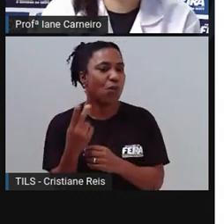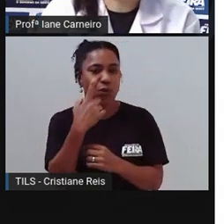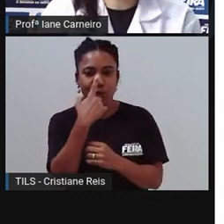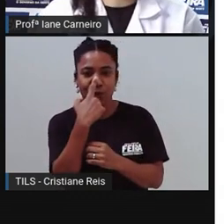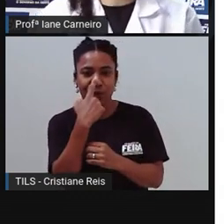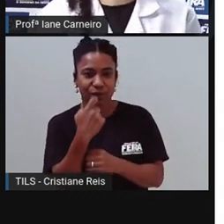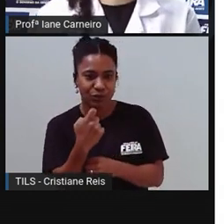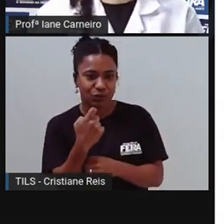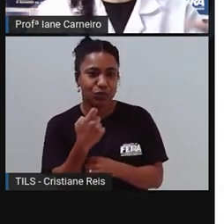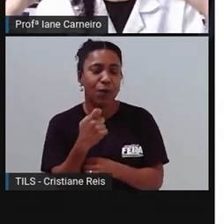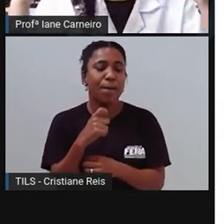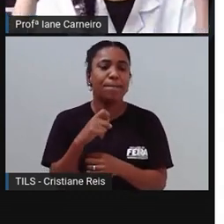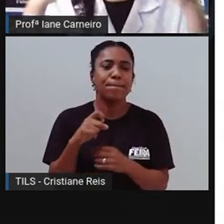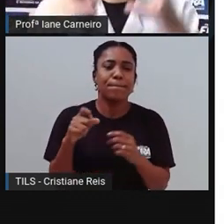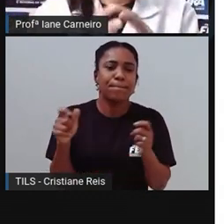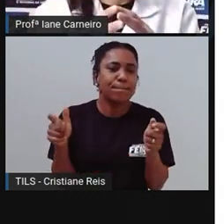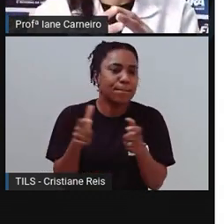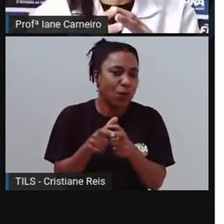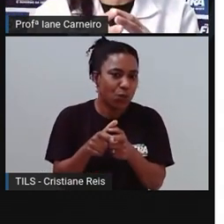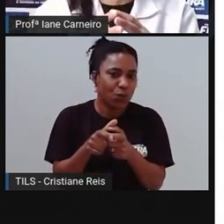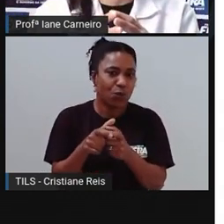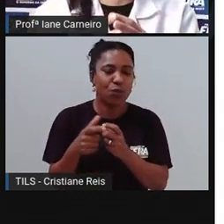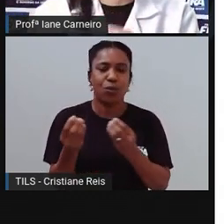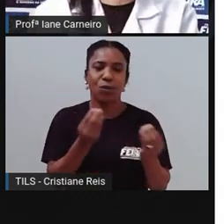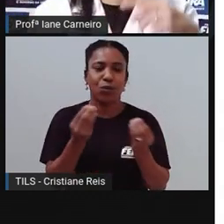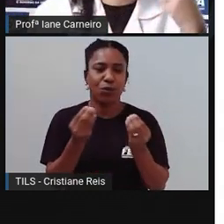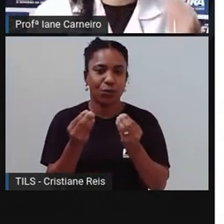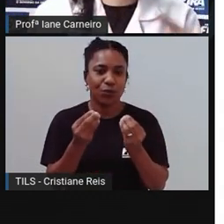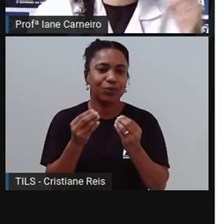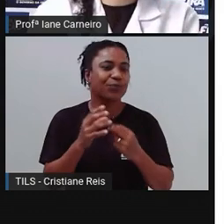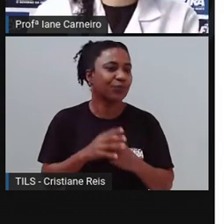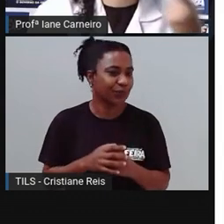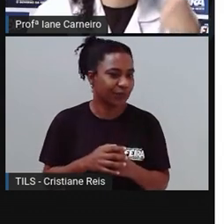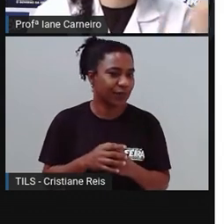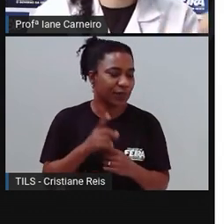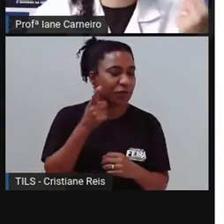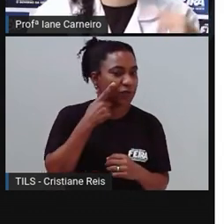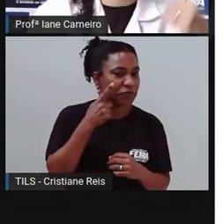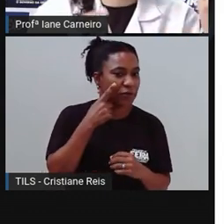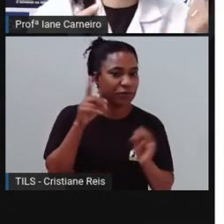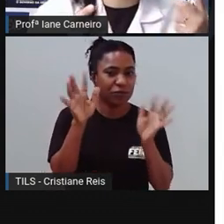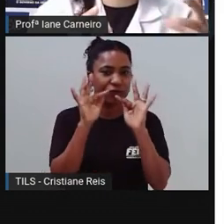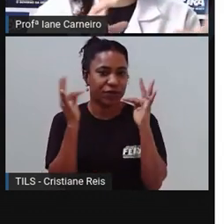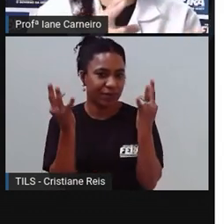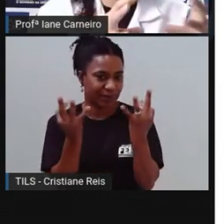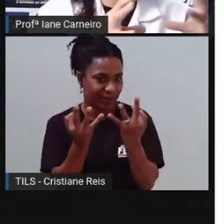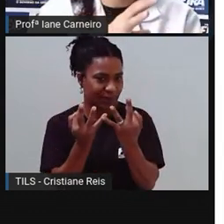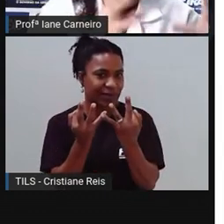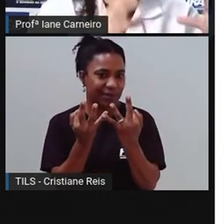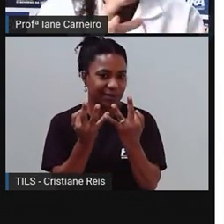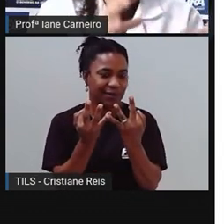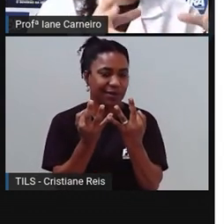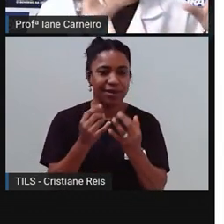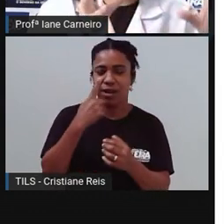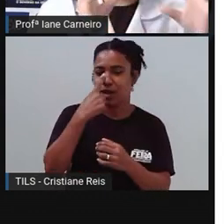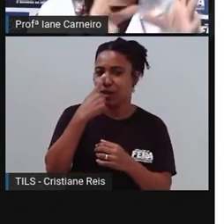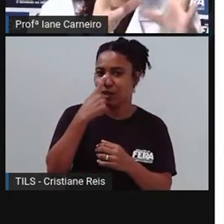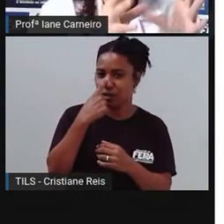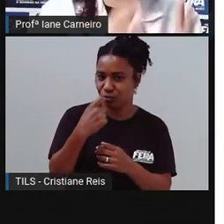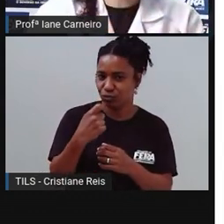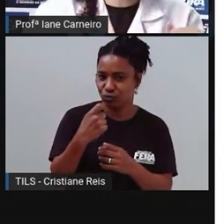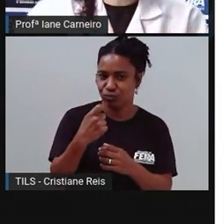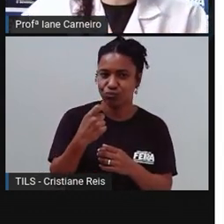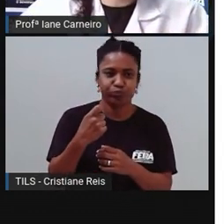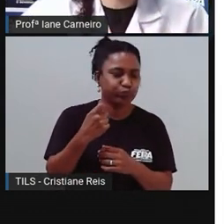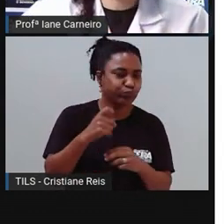Imaginem aí a quantidade de lixo que a sua família produziu. Agora imagine os seus vizinhos também produzindo um pouco,